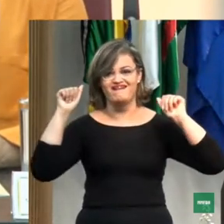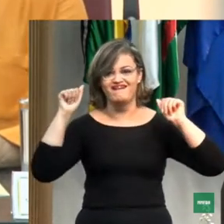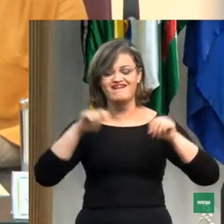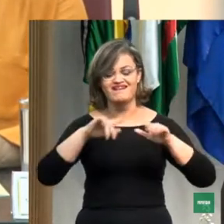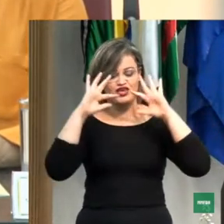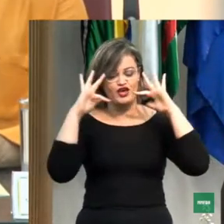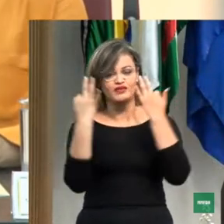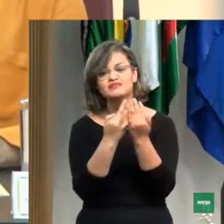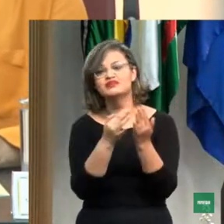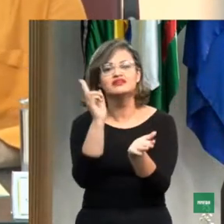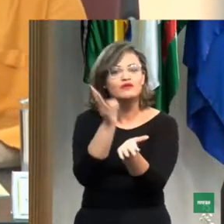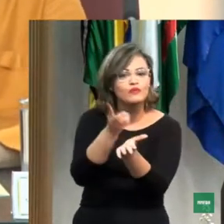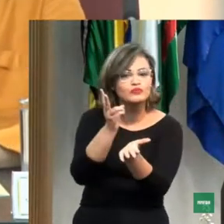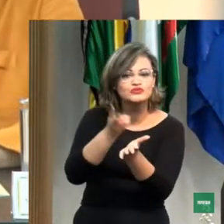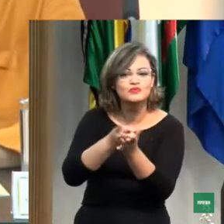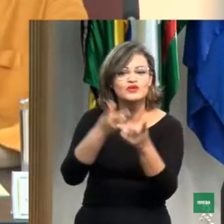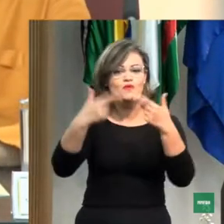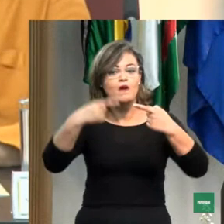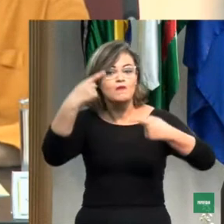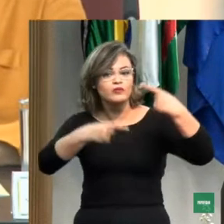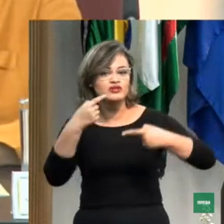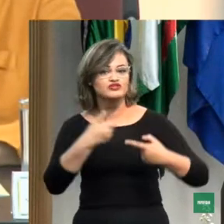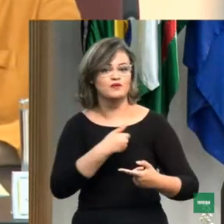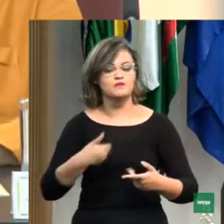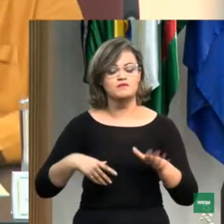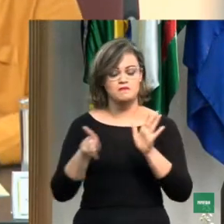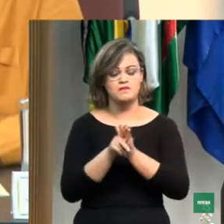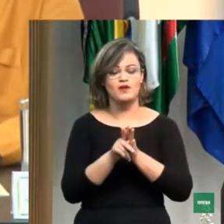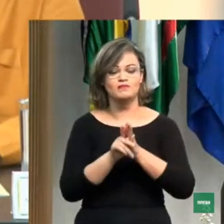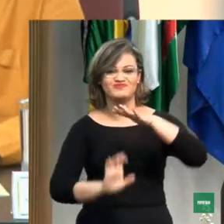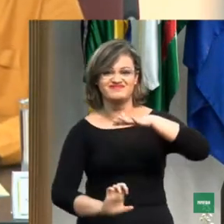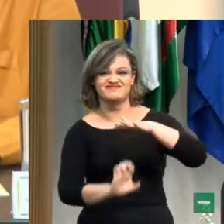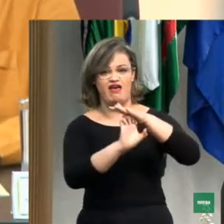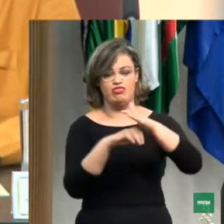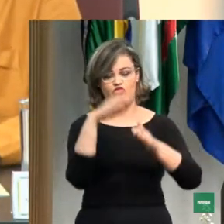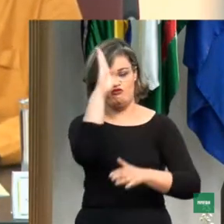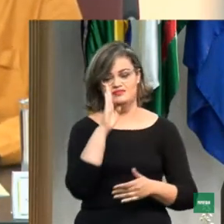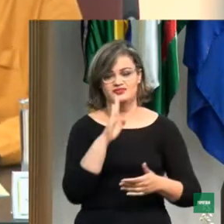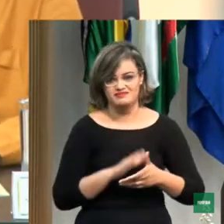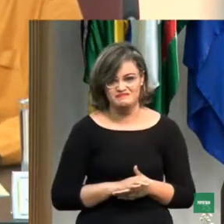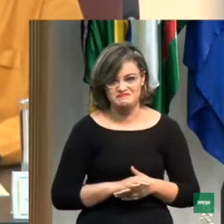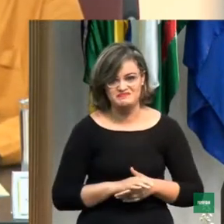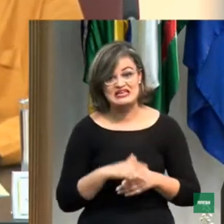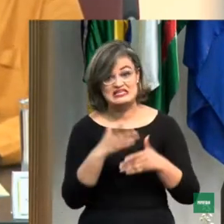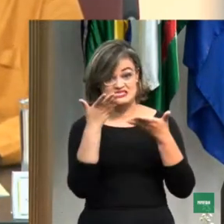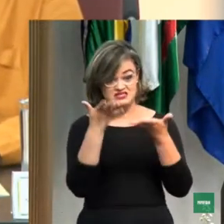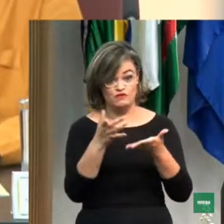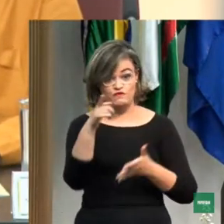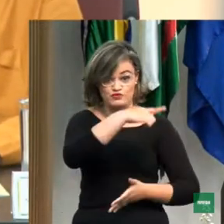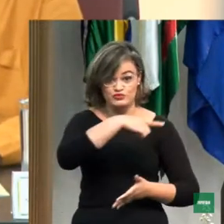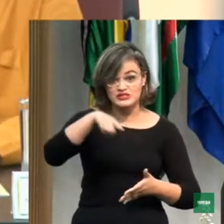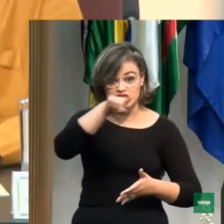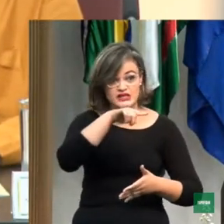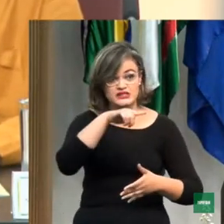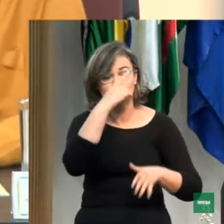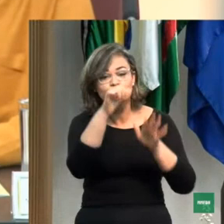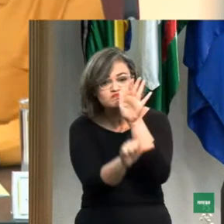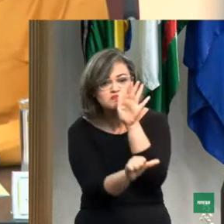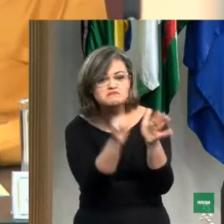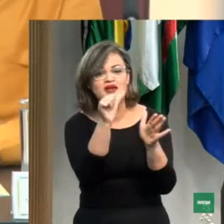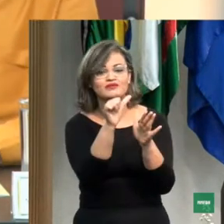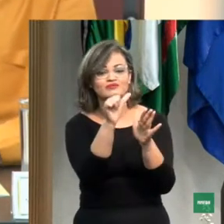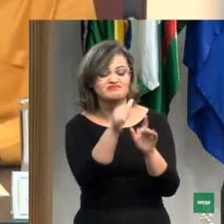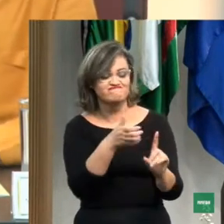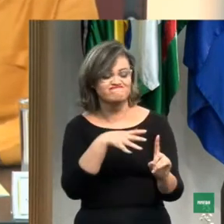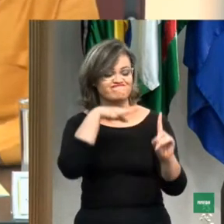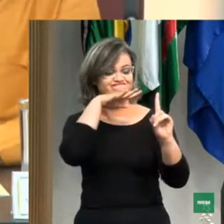como política pública de Estado nesse país. Então, vocês estão sendo os primeiros protagonistas nesse